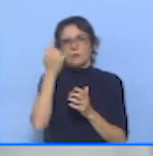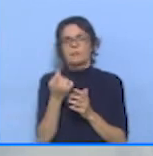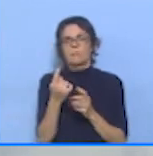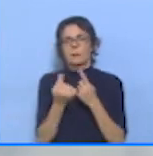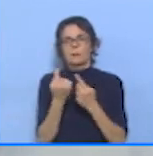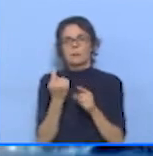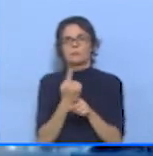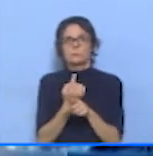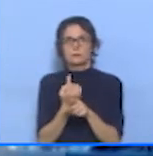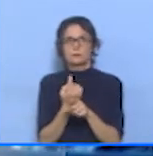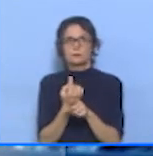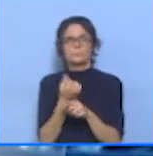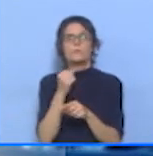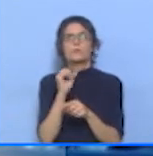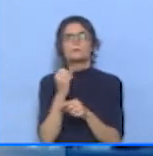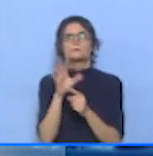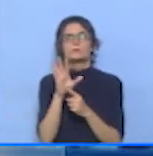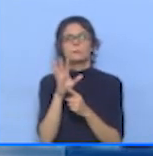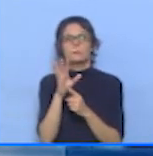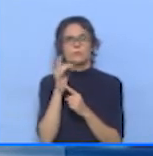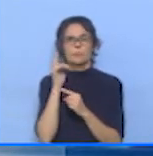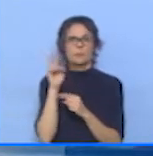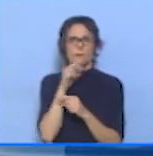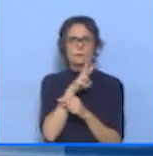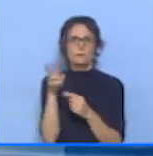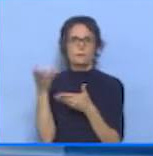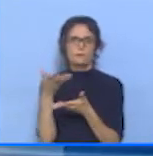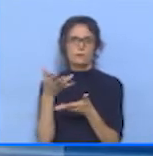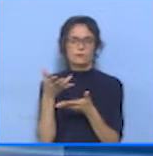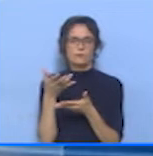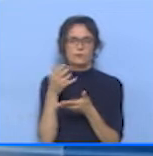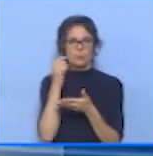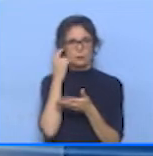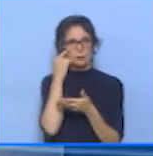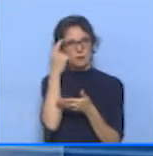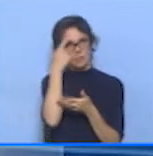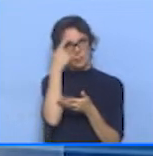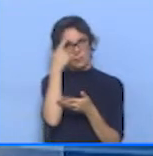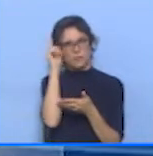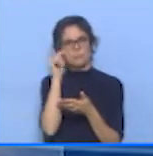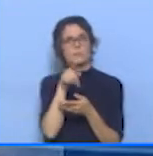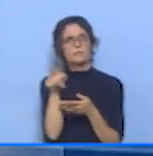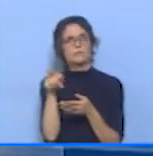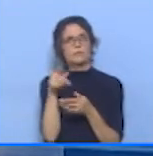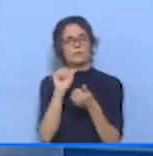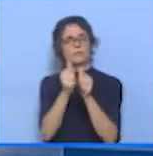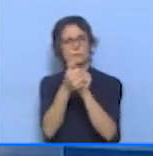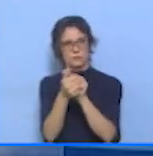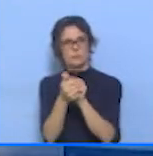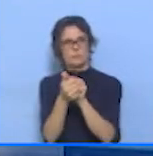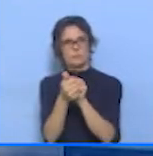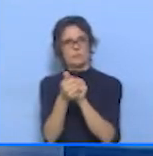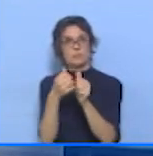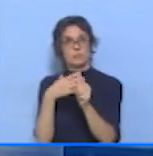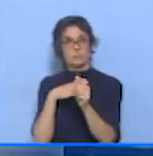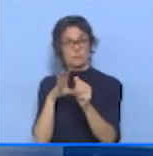agora a seguir a conversa e a pensar, as mudanças que nós queremos que avancem vão criar problemas, por isso